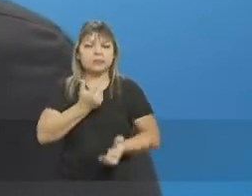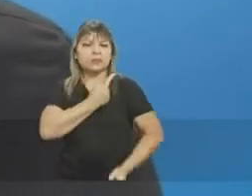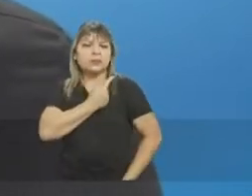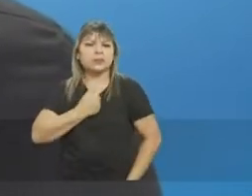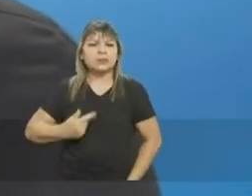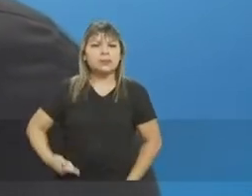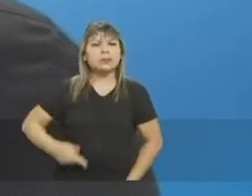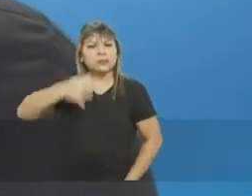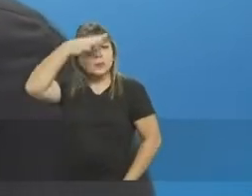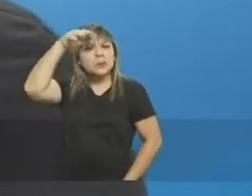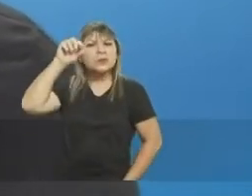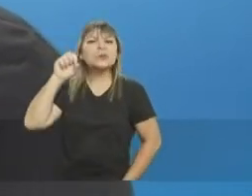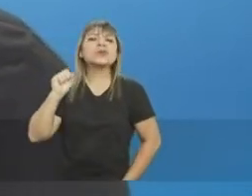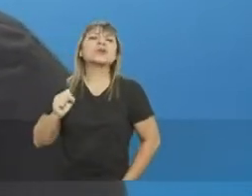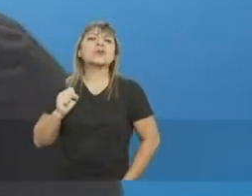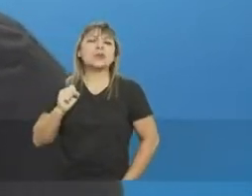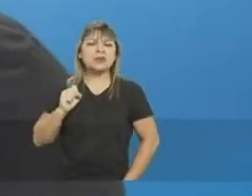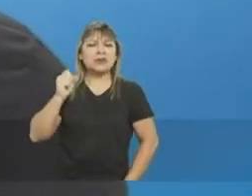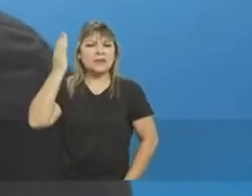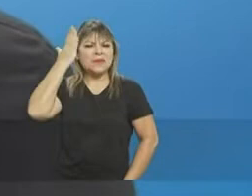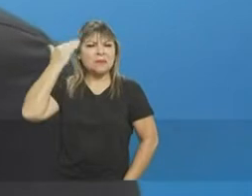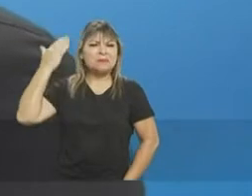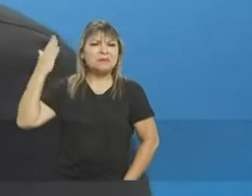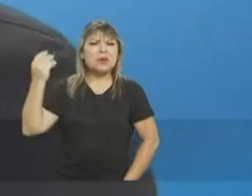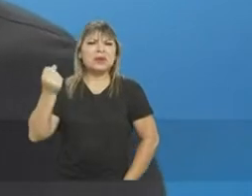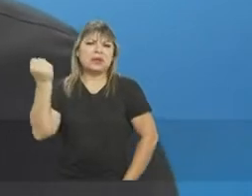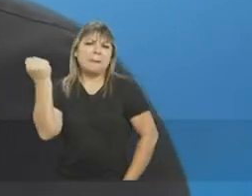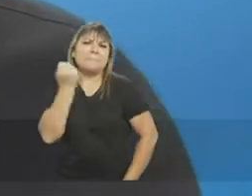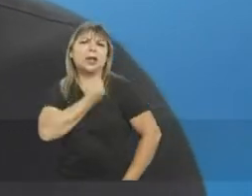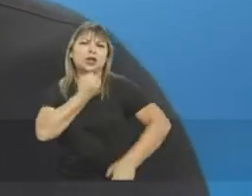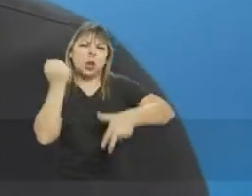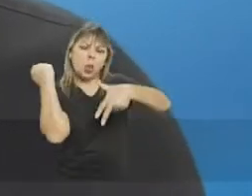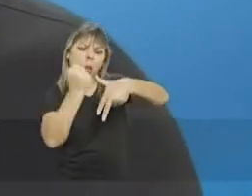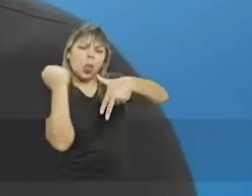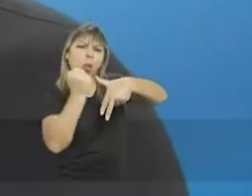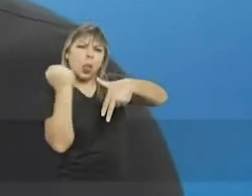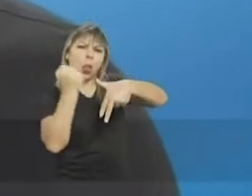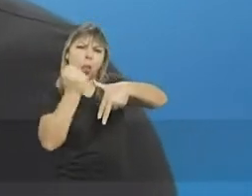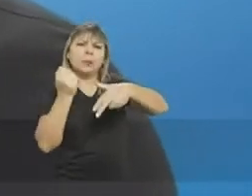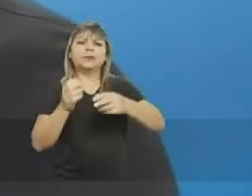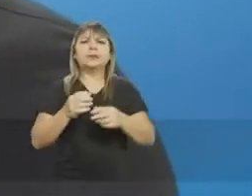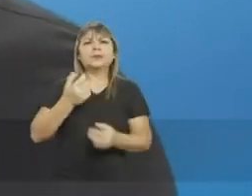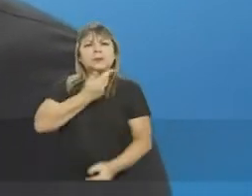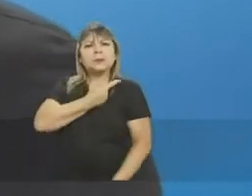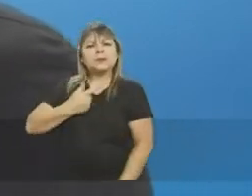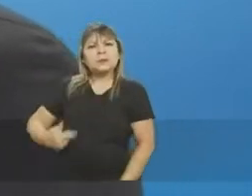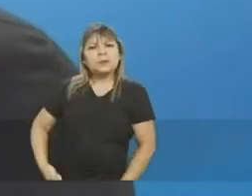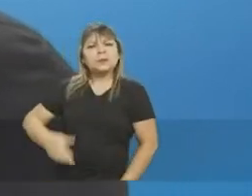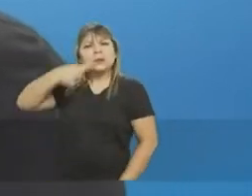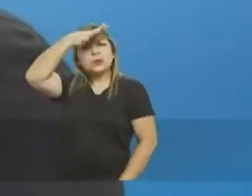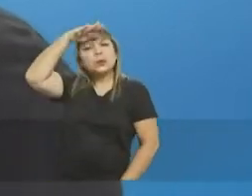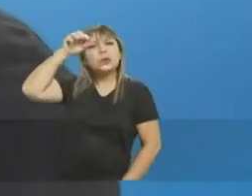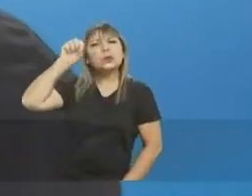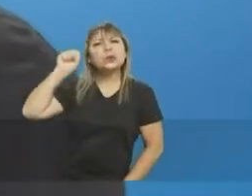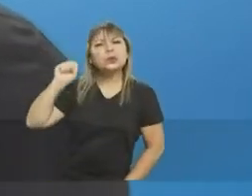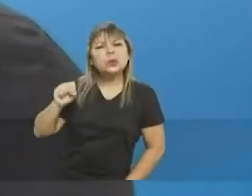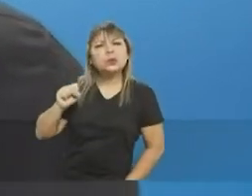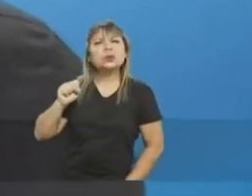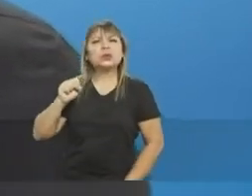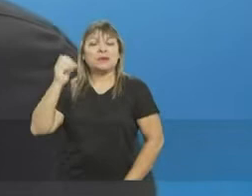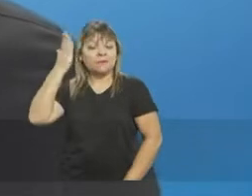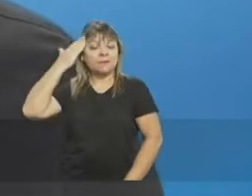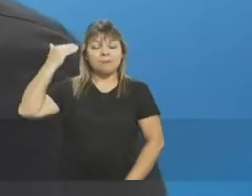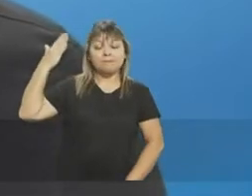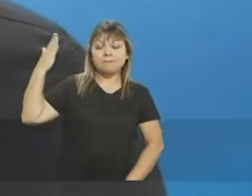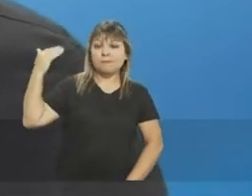Eu quero governar para o MS sair da lista dos campeões em feminicídios do Brasil. Eu quero governar para que o Mato Grosso do